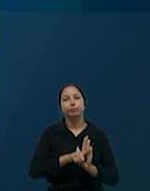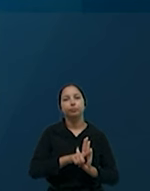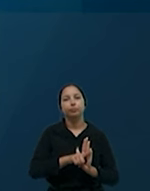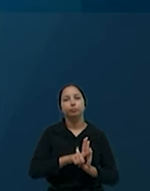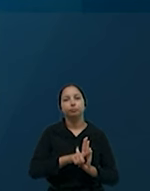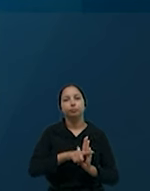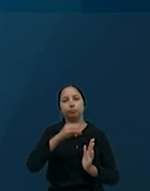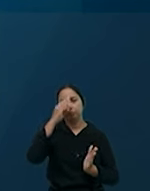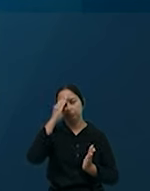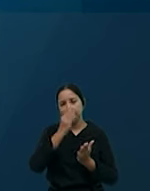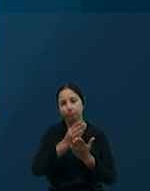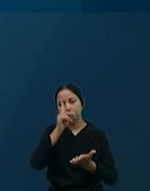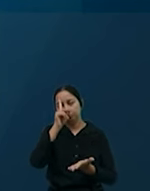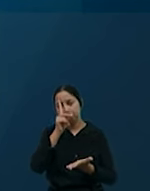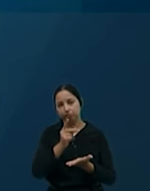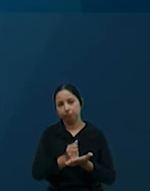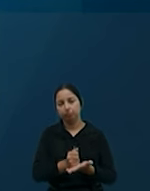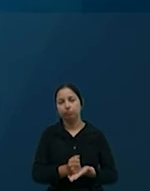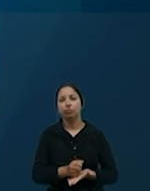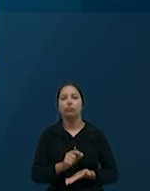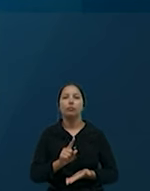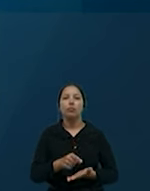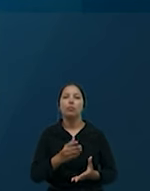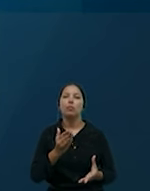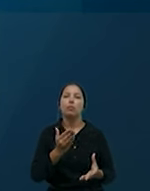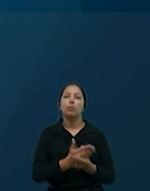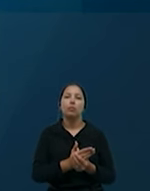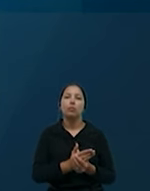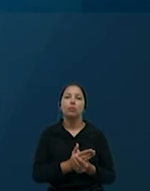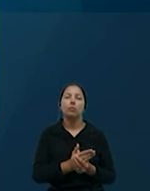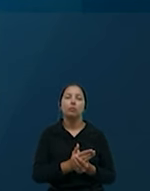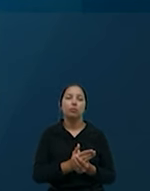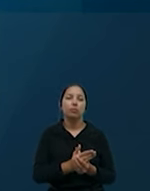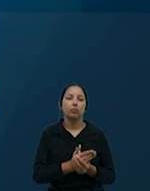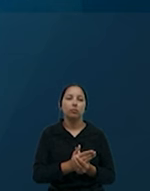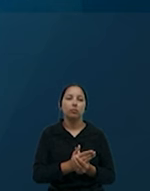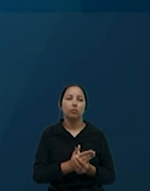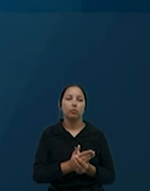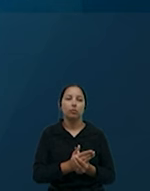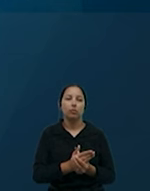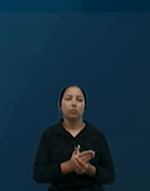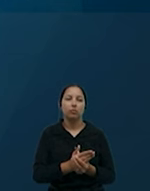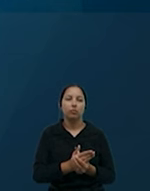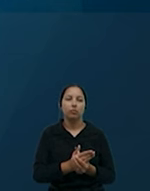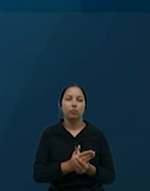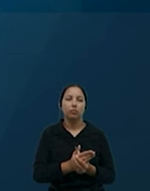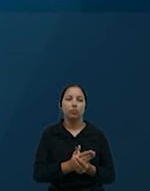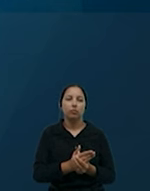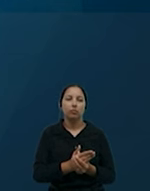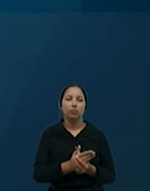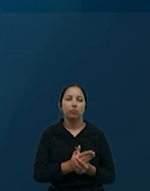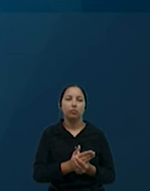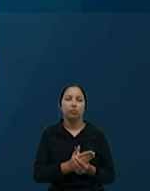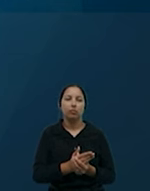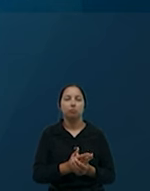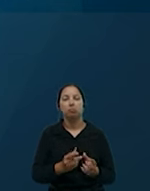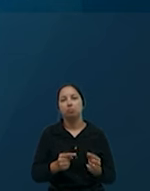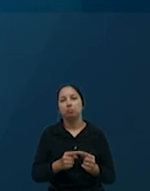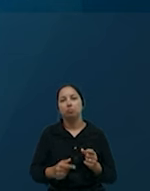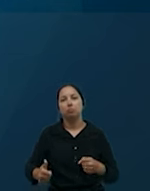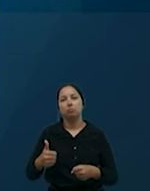sentença é questão processual a ser aferida também em relação à substituição realizada pelo